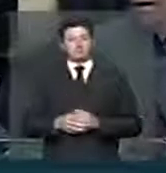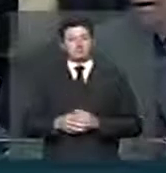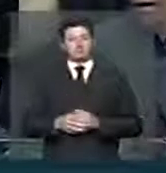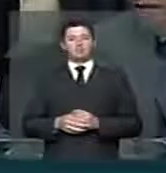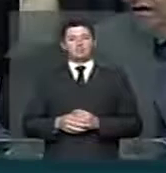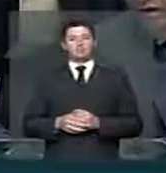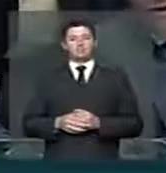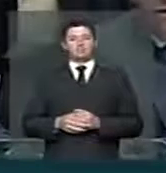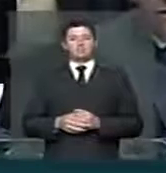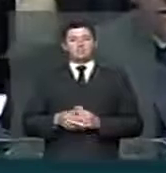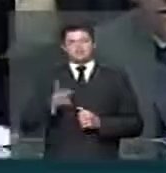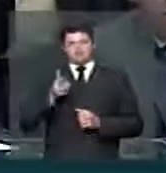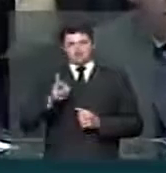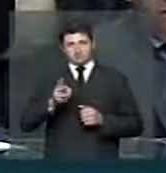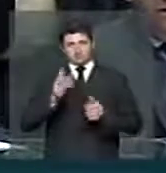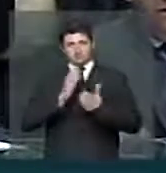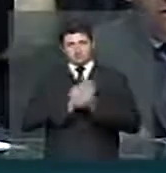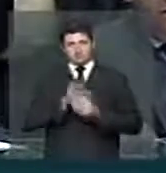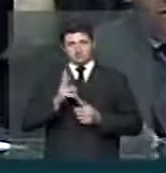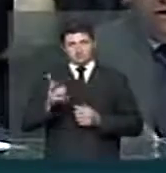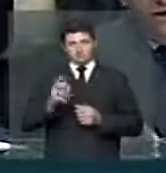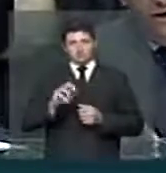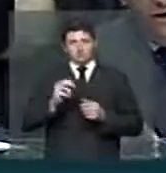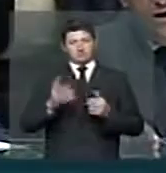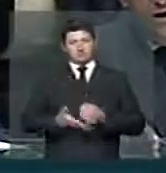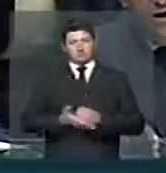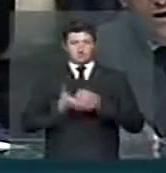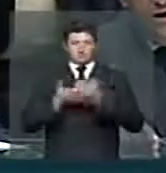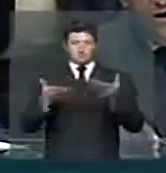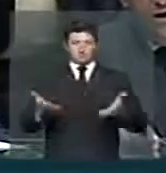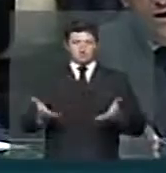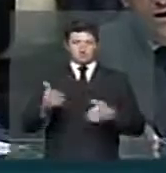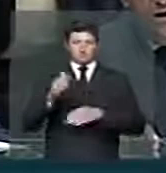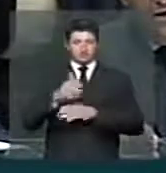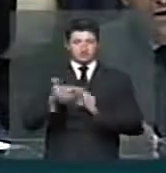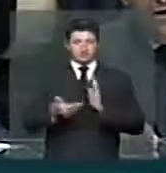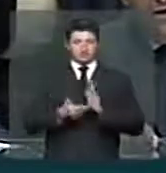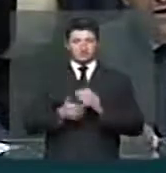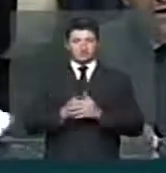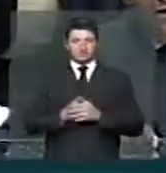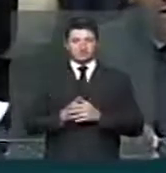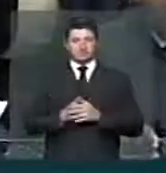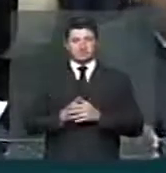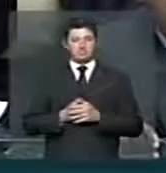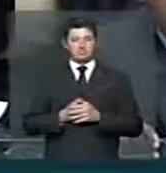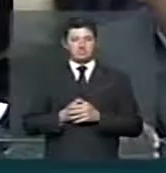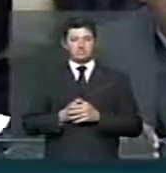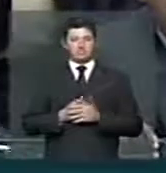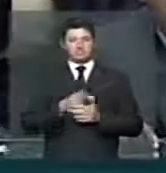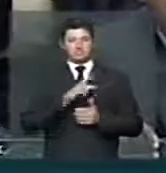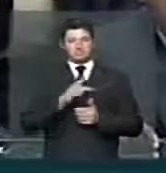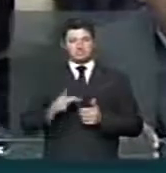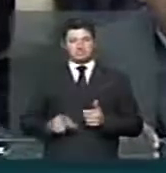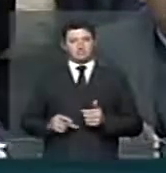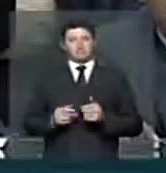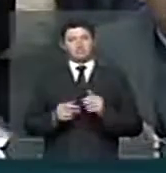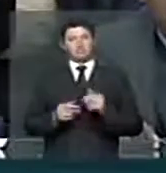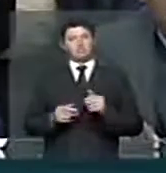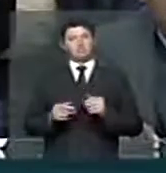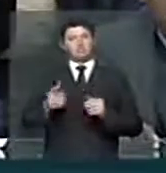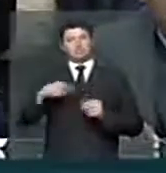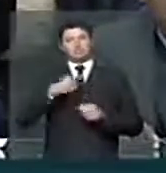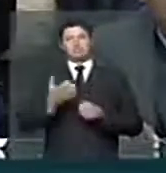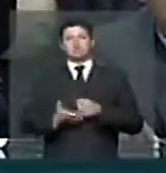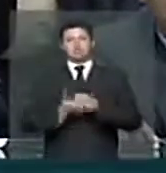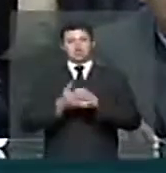Quando ele disse vai manter o requerimento, eu faço um gesto colaborativo nesta casa, já está, deputado. Senhor presidente, os democratas têm todo o interesse em